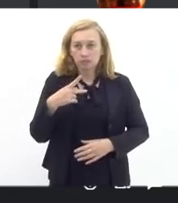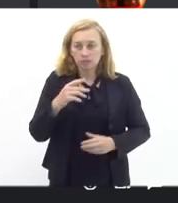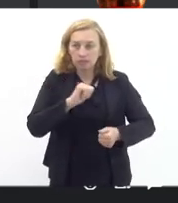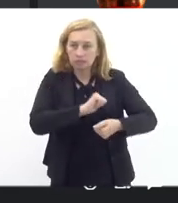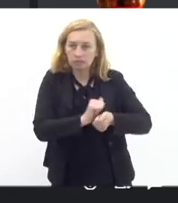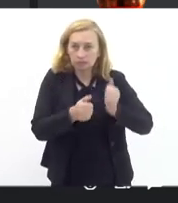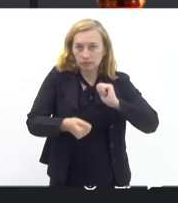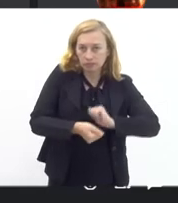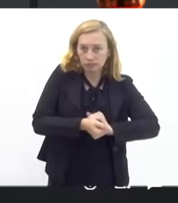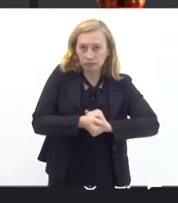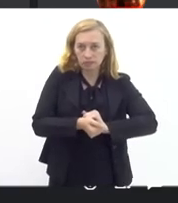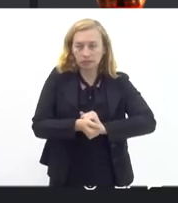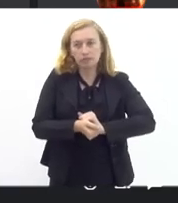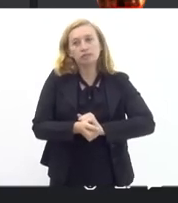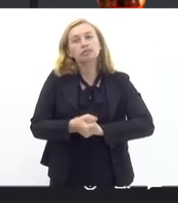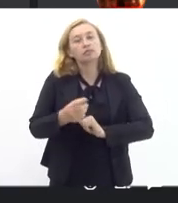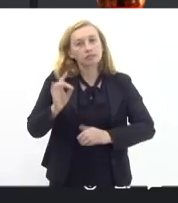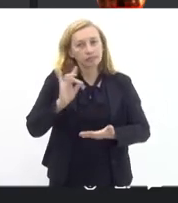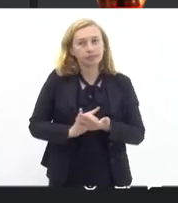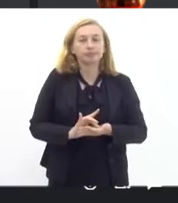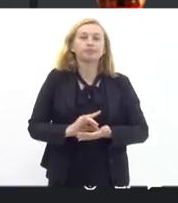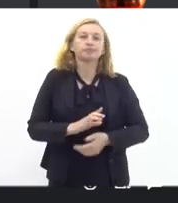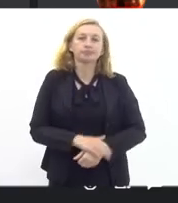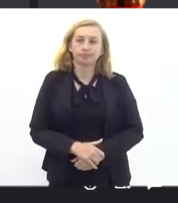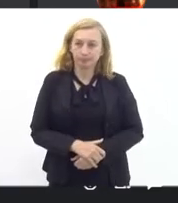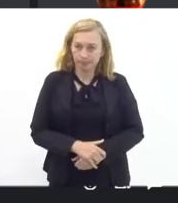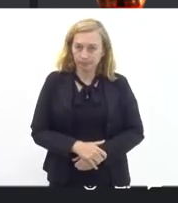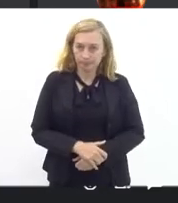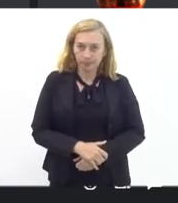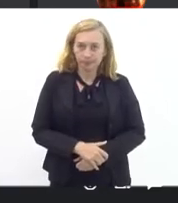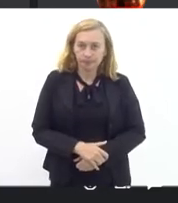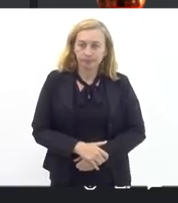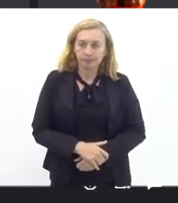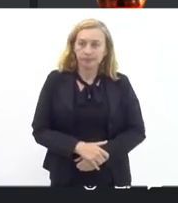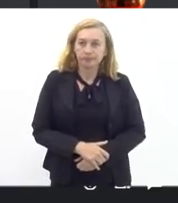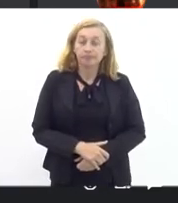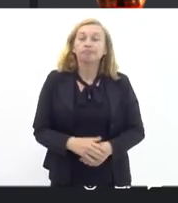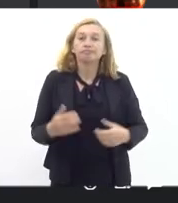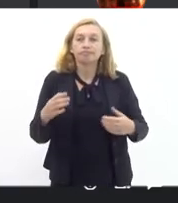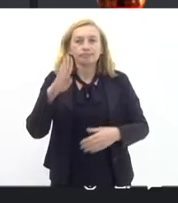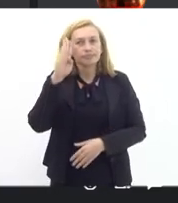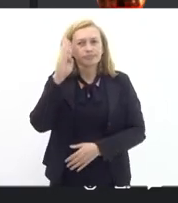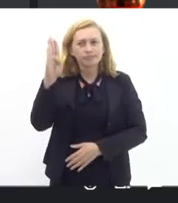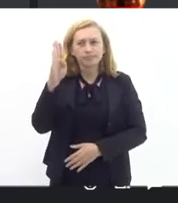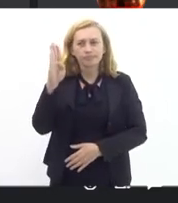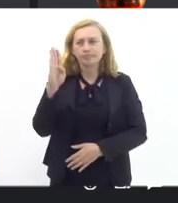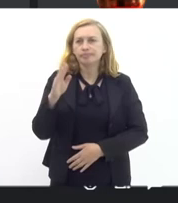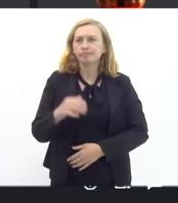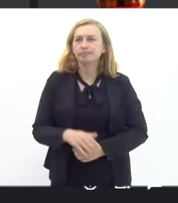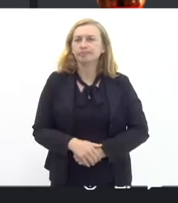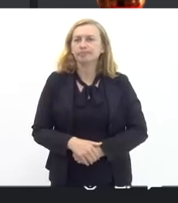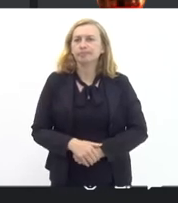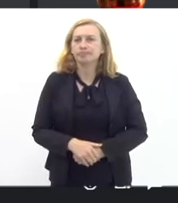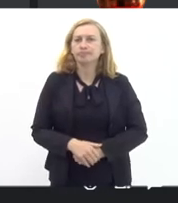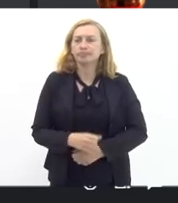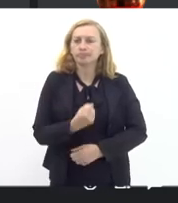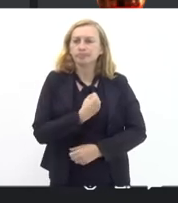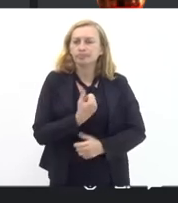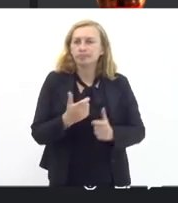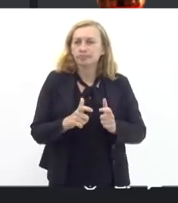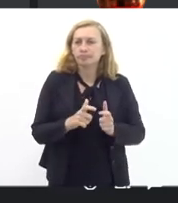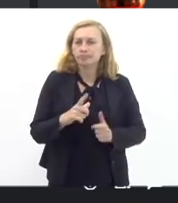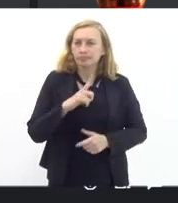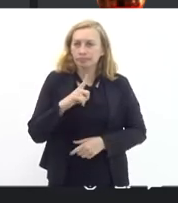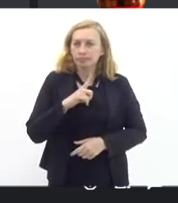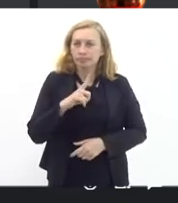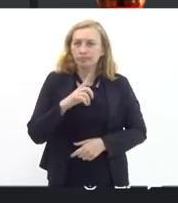que pode não ser a ideal, mas é a realidade. E a principal demanda que a gente tem em colônias em relação